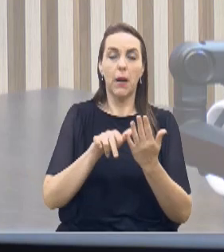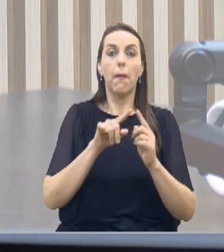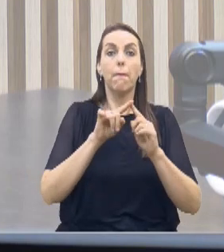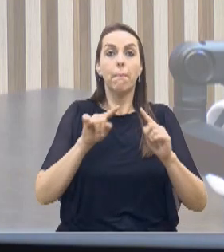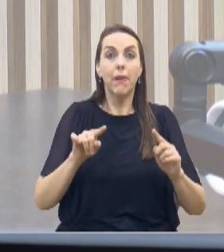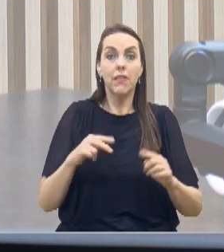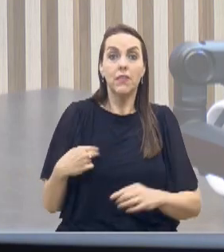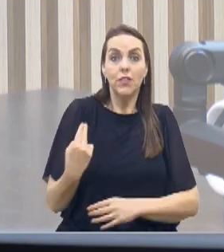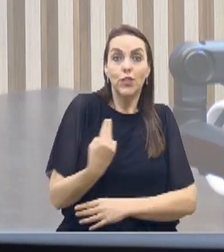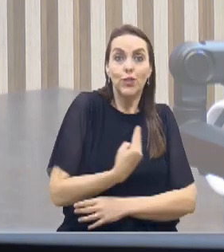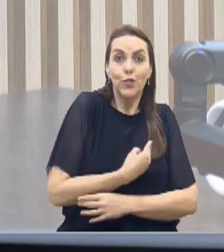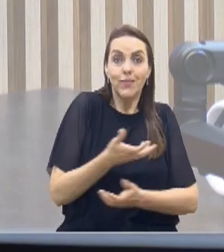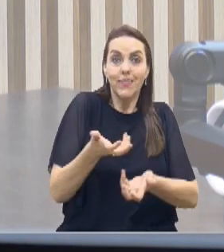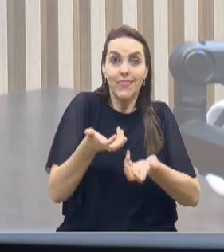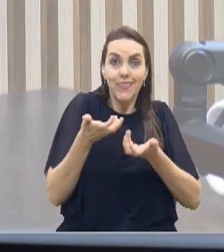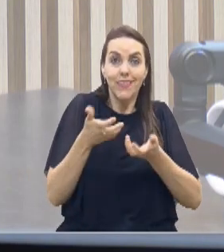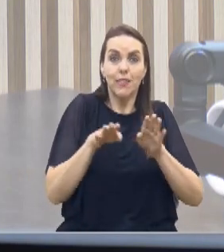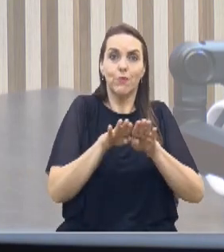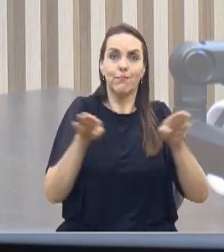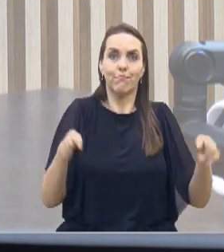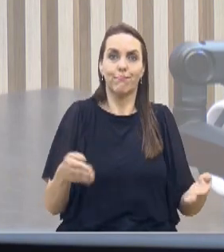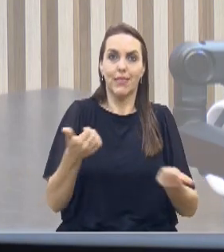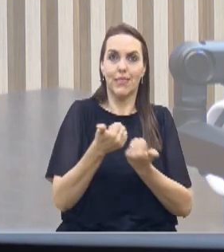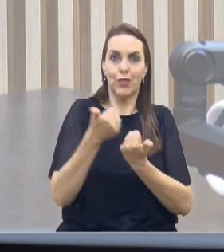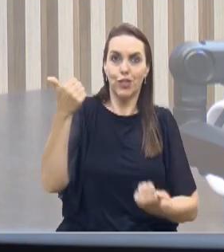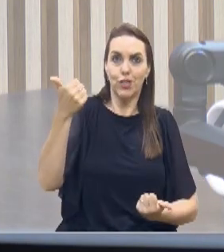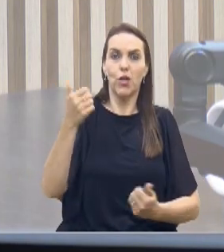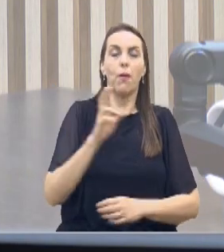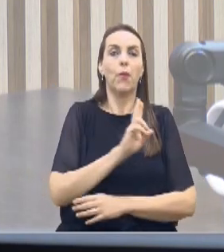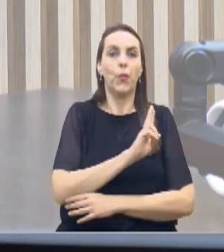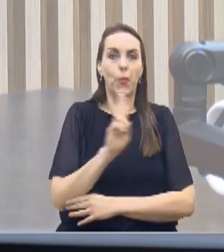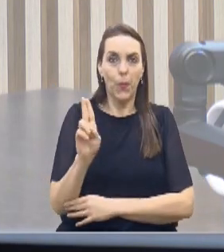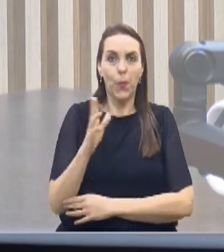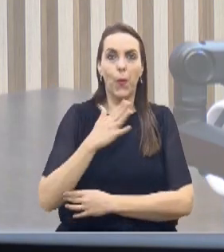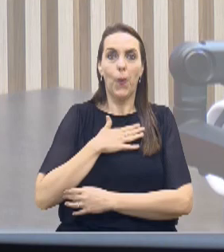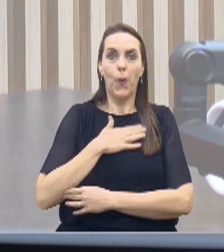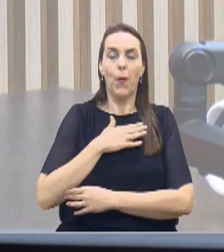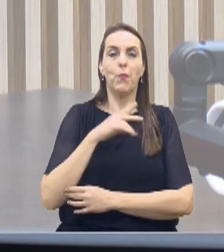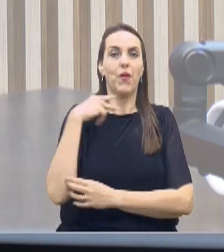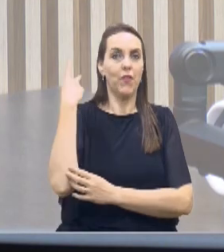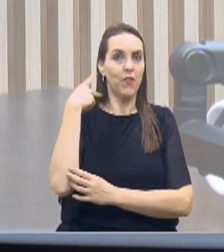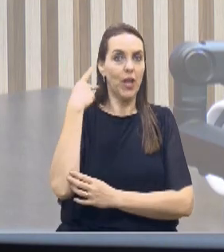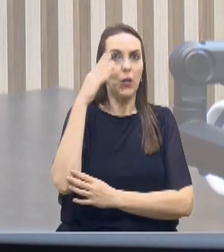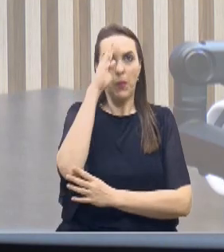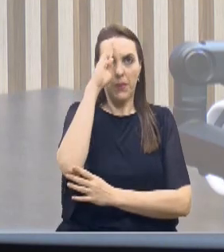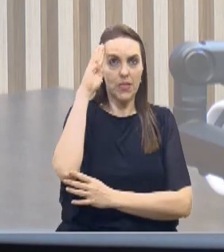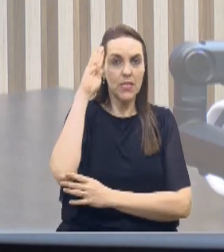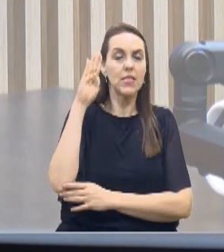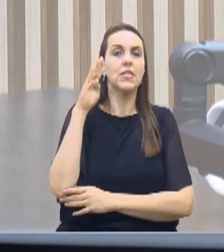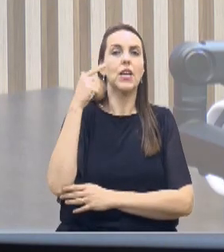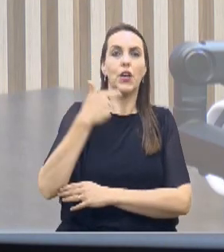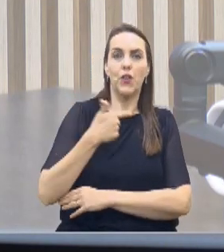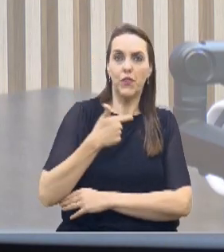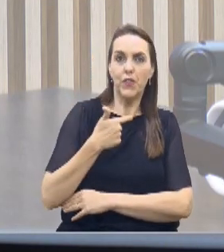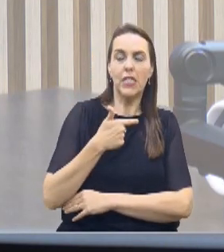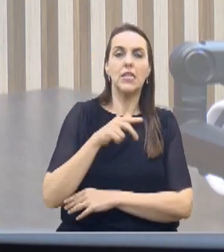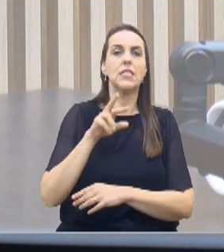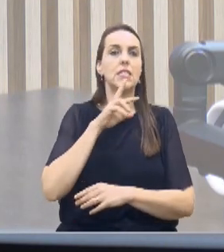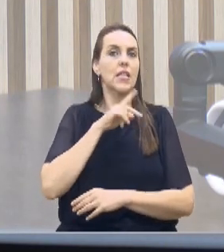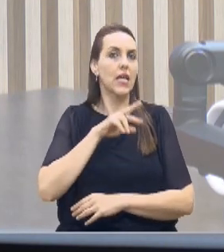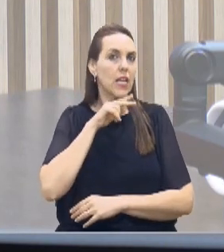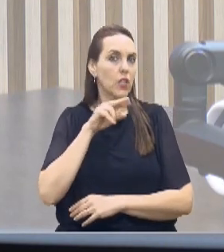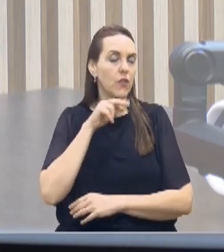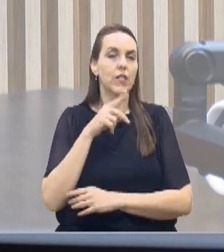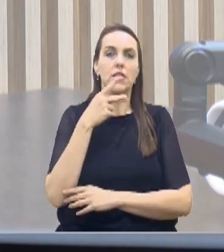nós queríamos como mesa diretora, e isso eu falo em meu nome, em nome do vereador Bressan, que é o primeiro vice-presidente, em nome do vereador Renato Oliveira, que é o